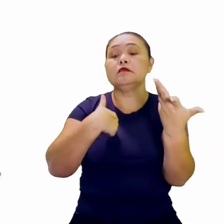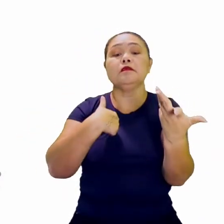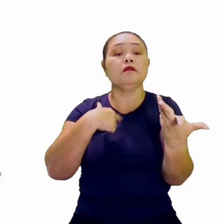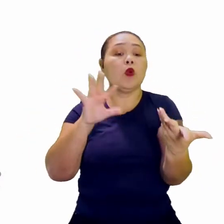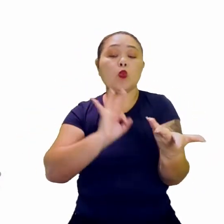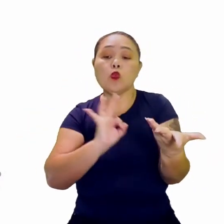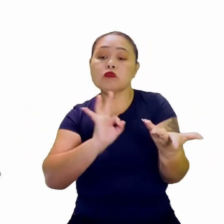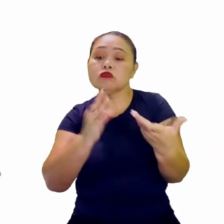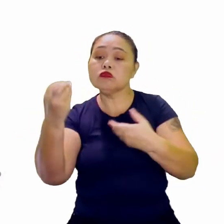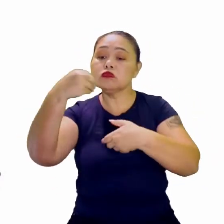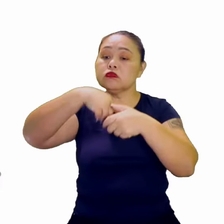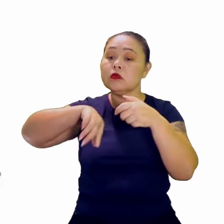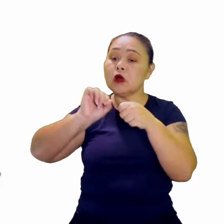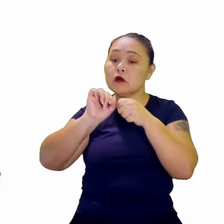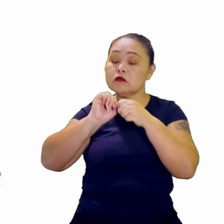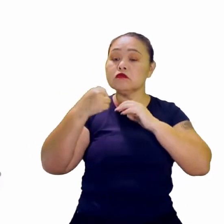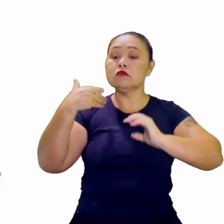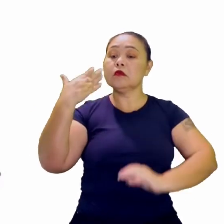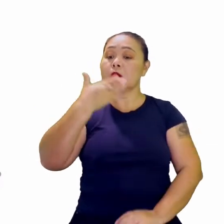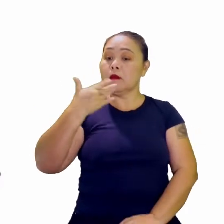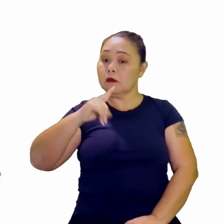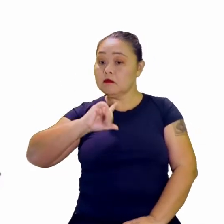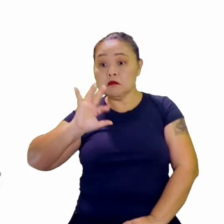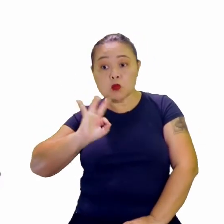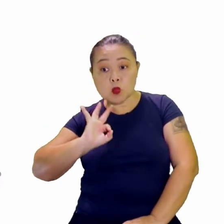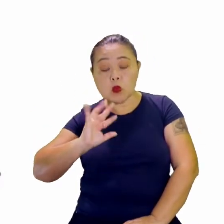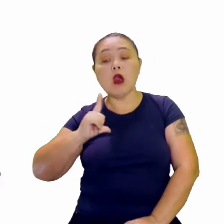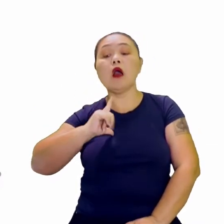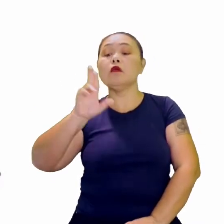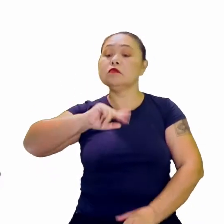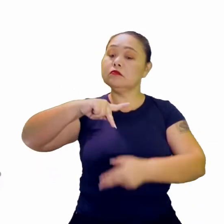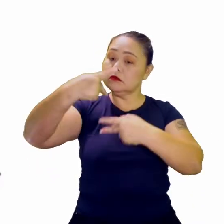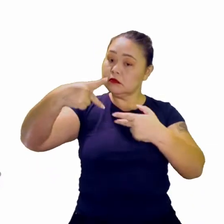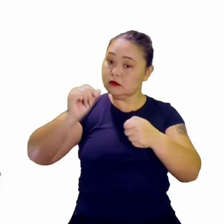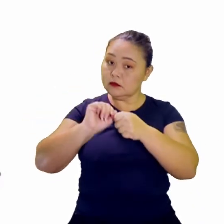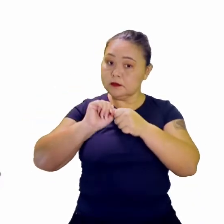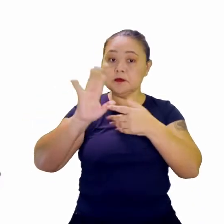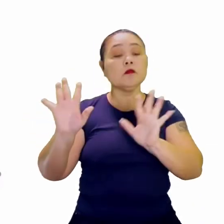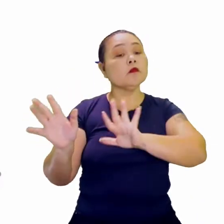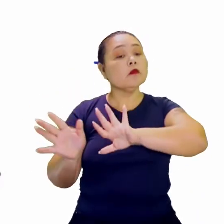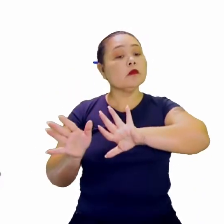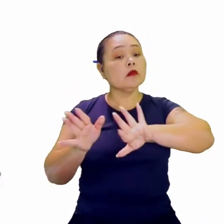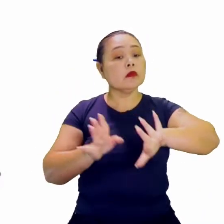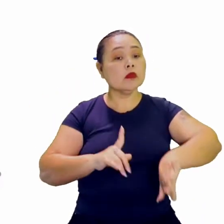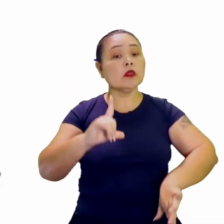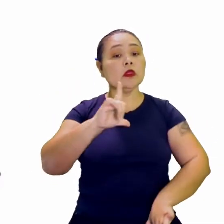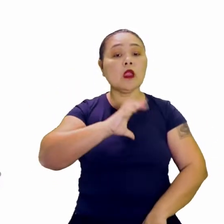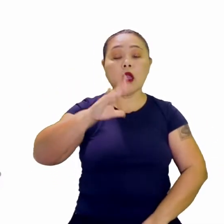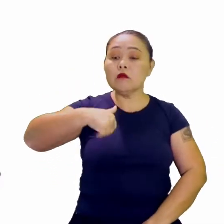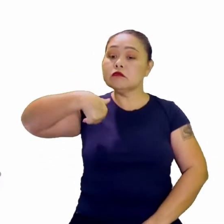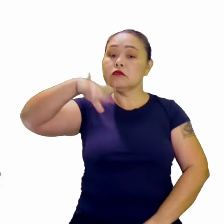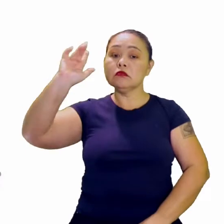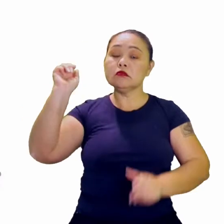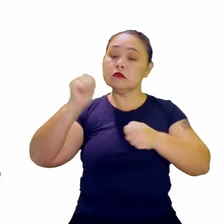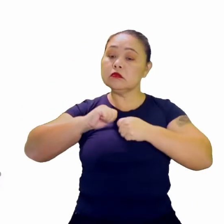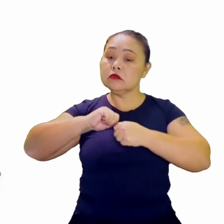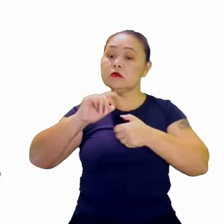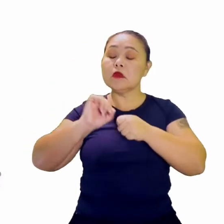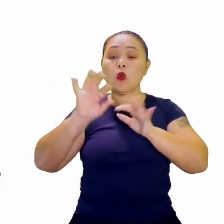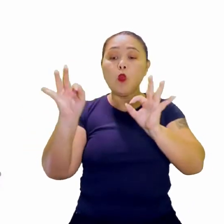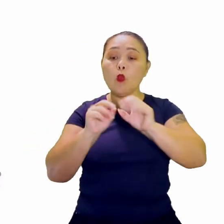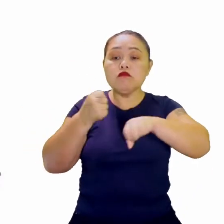glicogênio. Elas vão ter uma capacidade anaeróbia, ou seja, de fazer atividade sem a presença de oxigênio